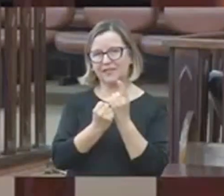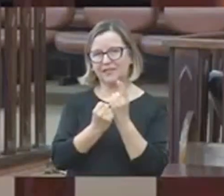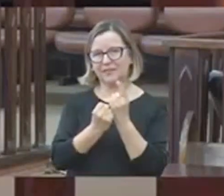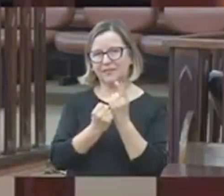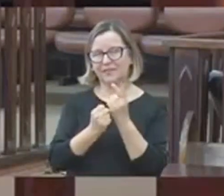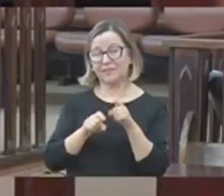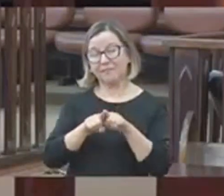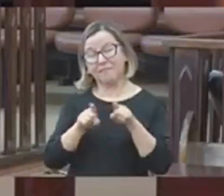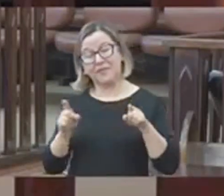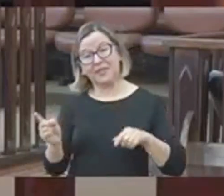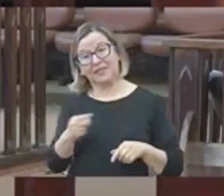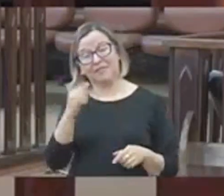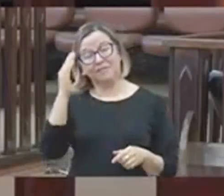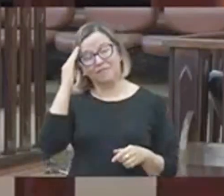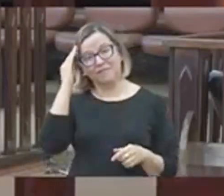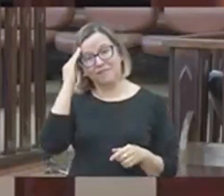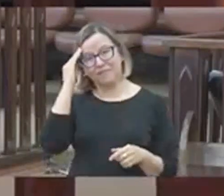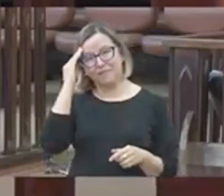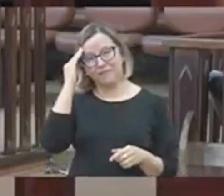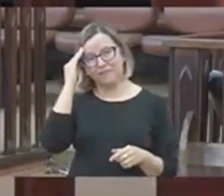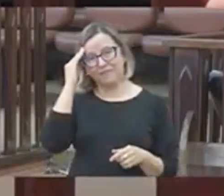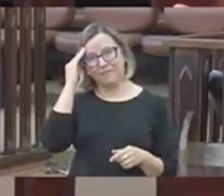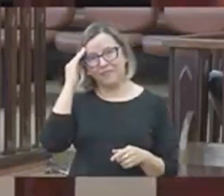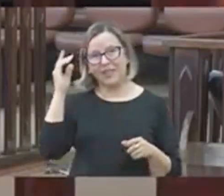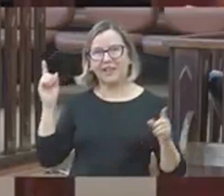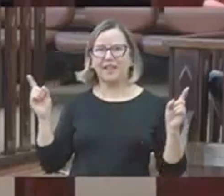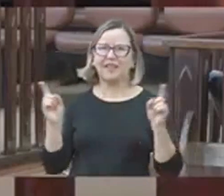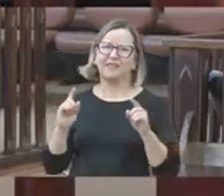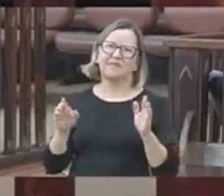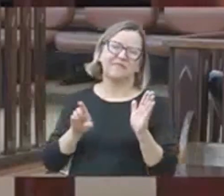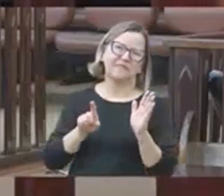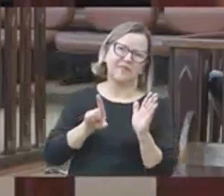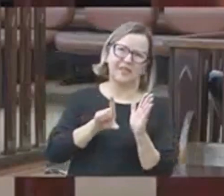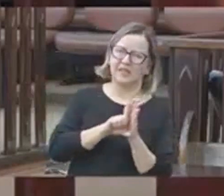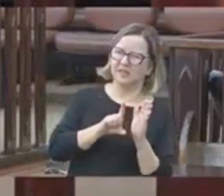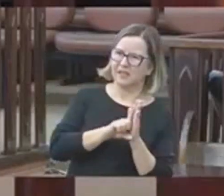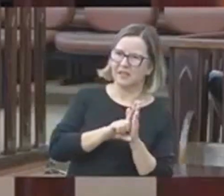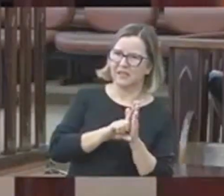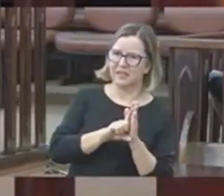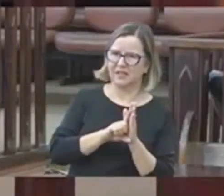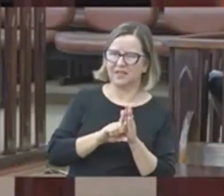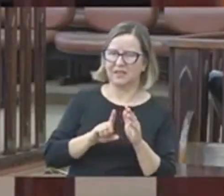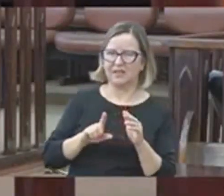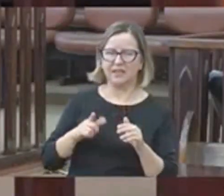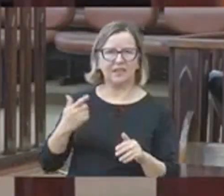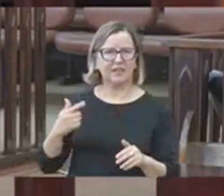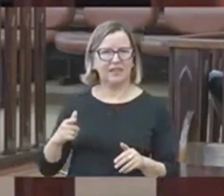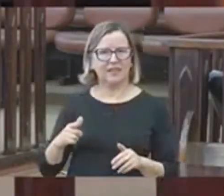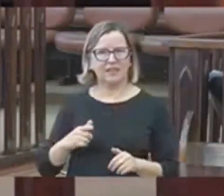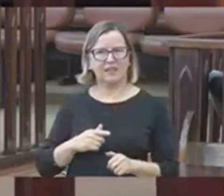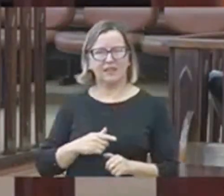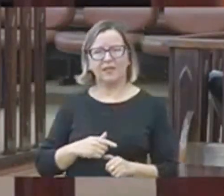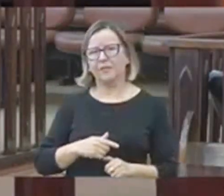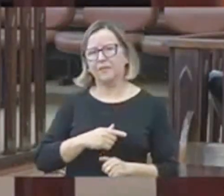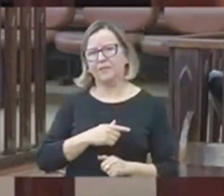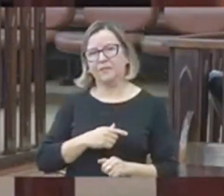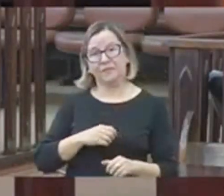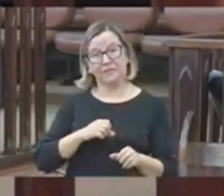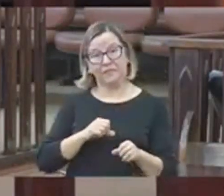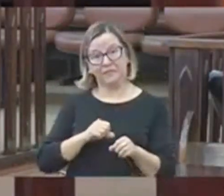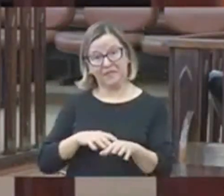Porém, nós sabemos que nem as leis, nem a educação e nem a